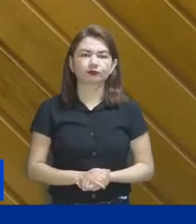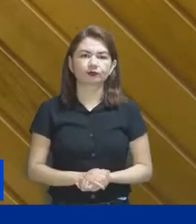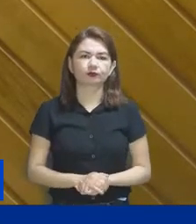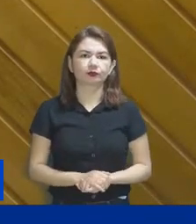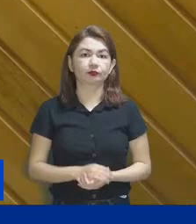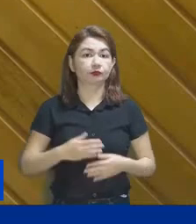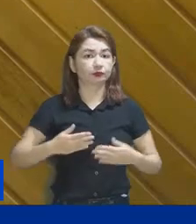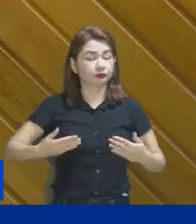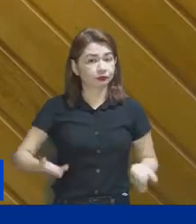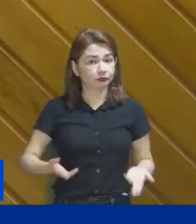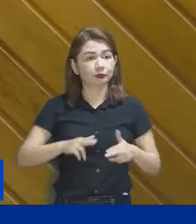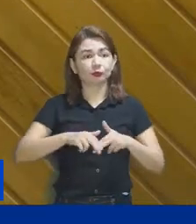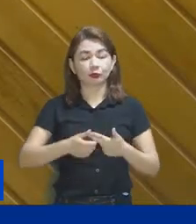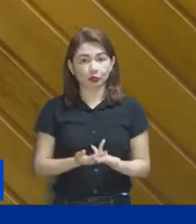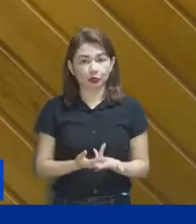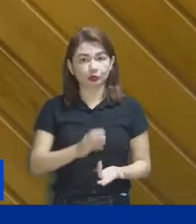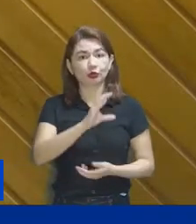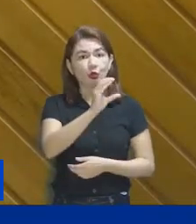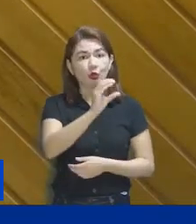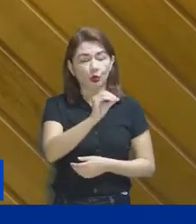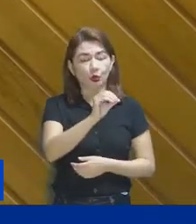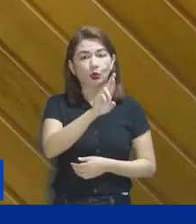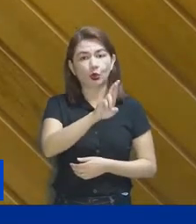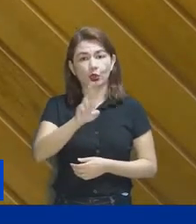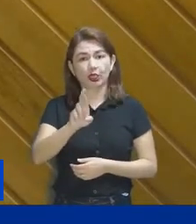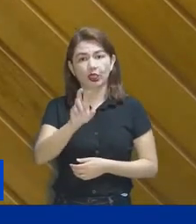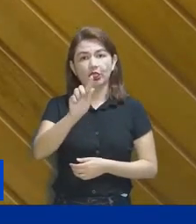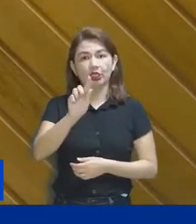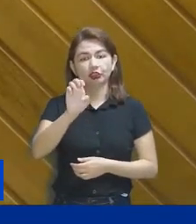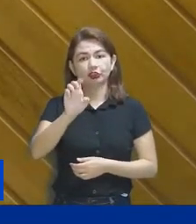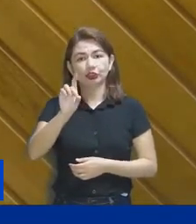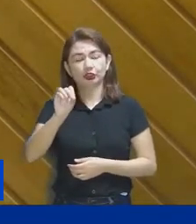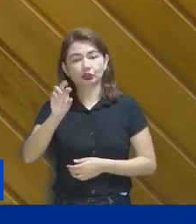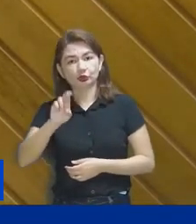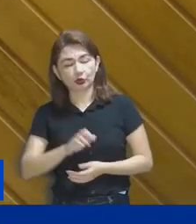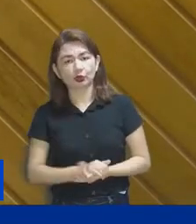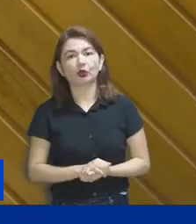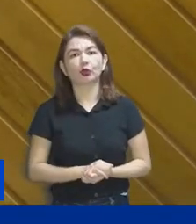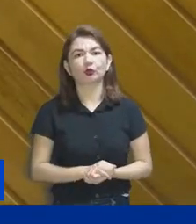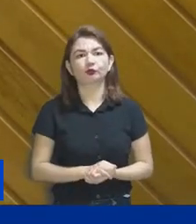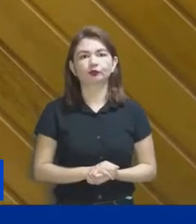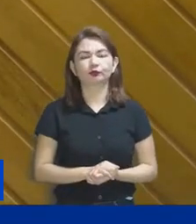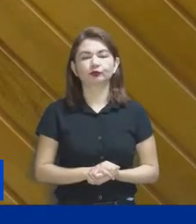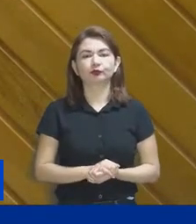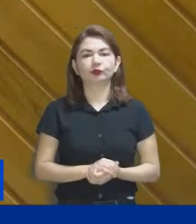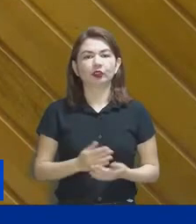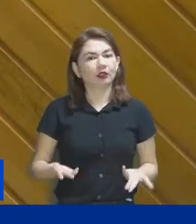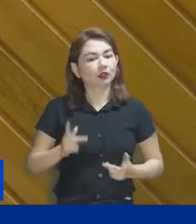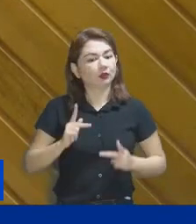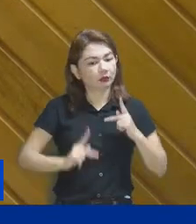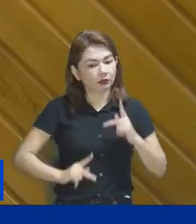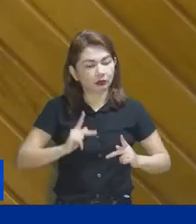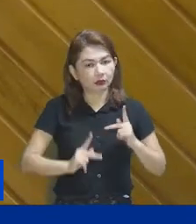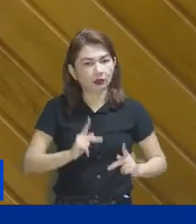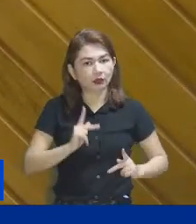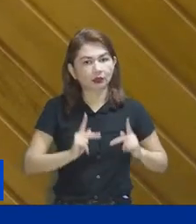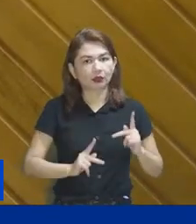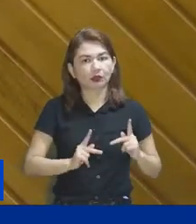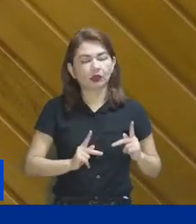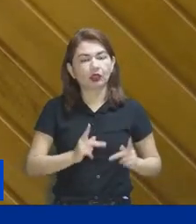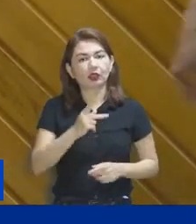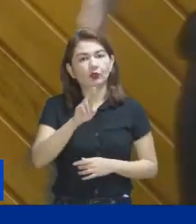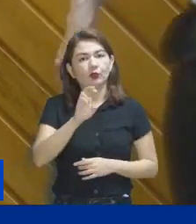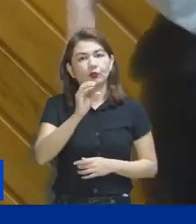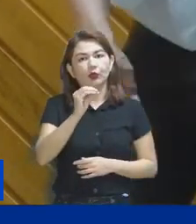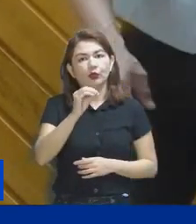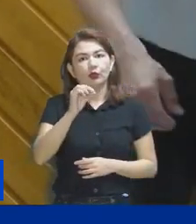a intervenção do senhor corregedor, pedindo que a Procuradoria se ativesse a fazer perguntas e parasse de ameaçar a testemunha.